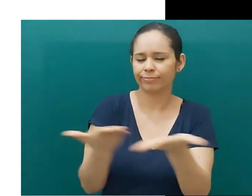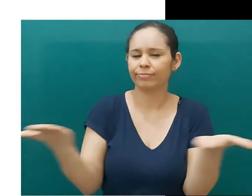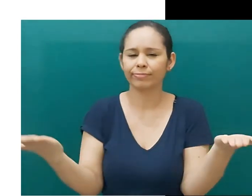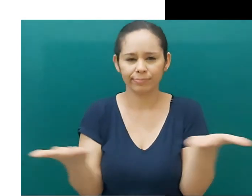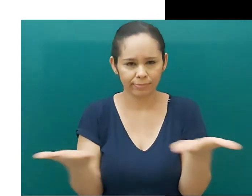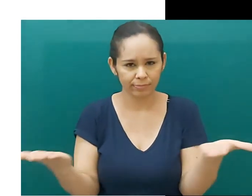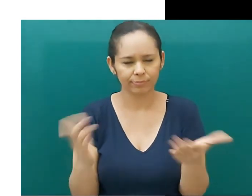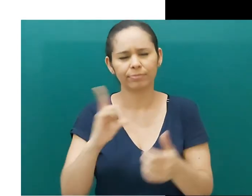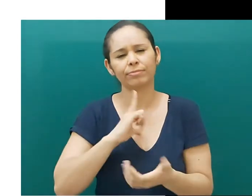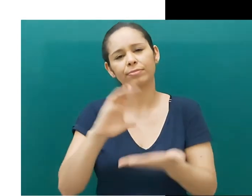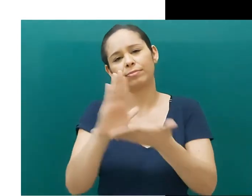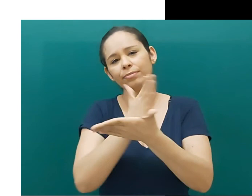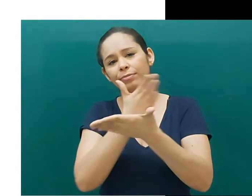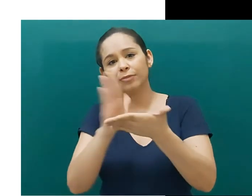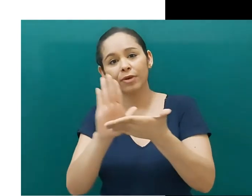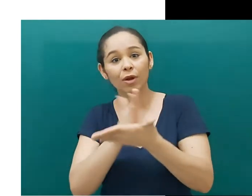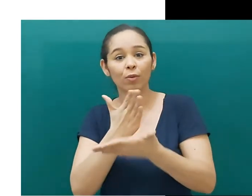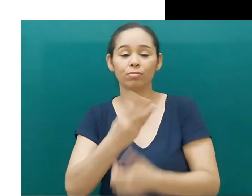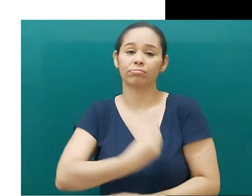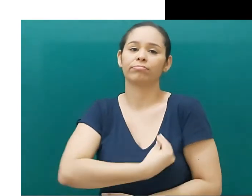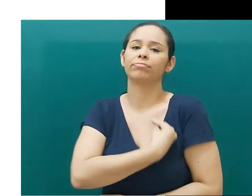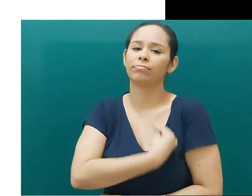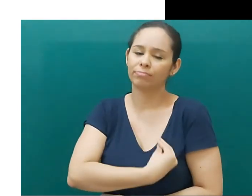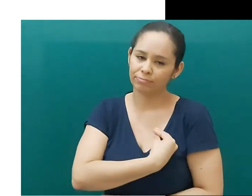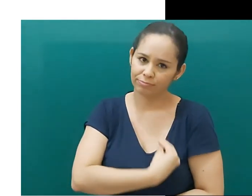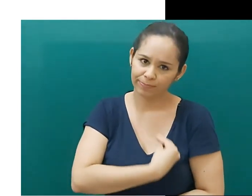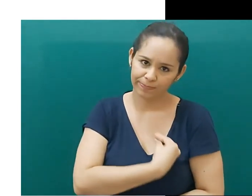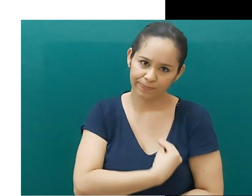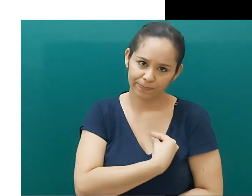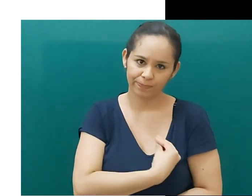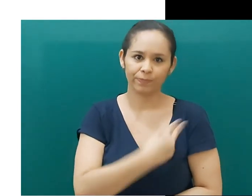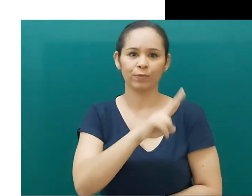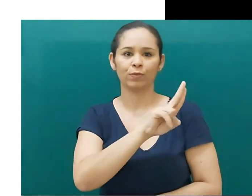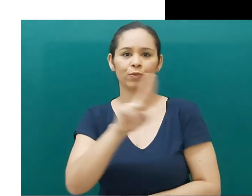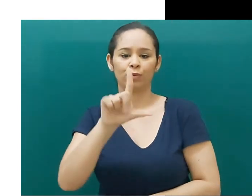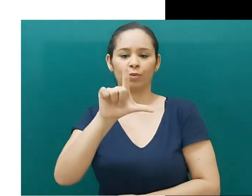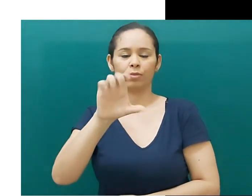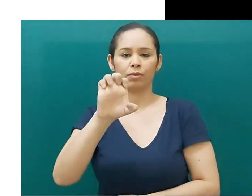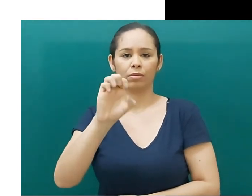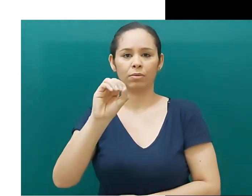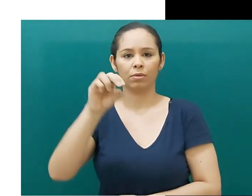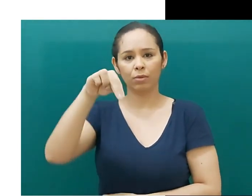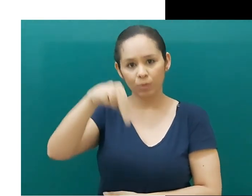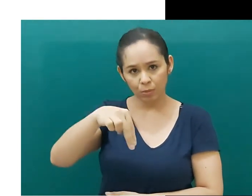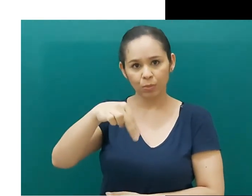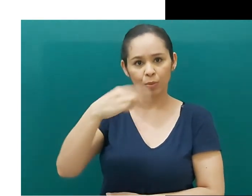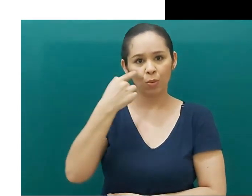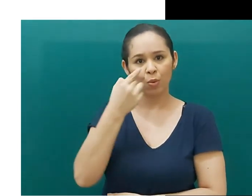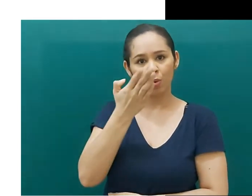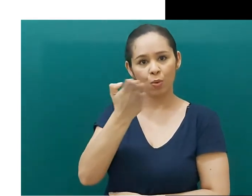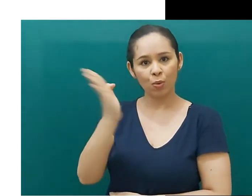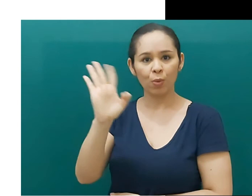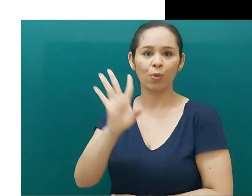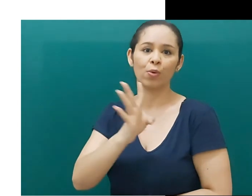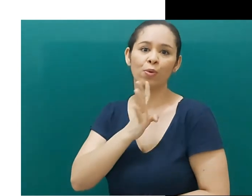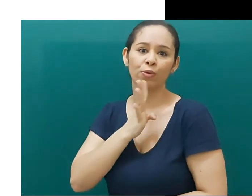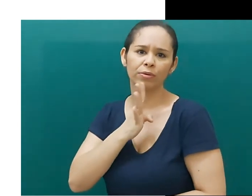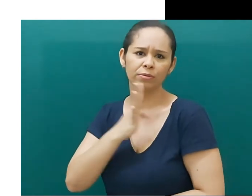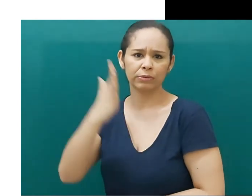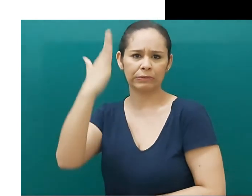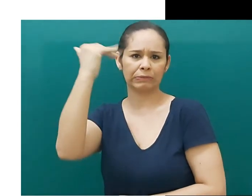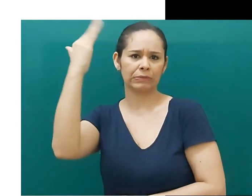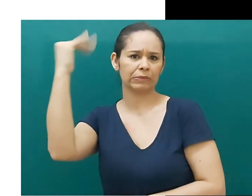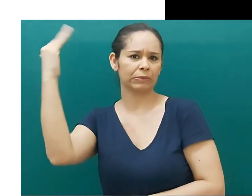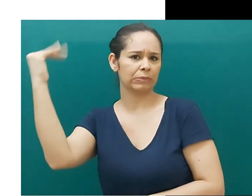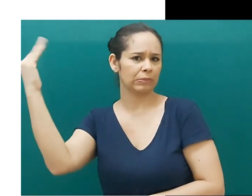ainda, alguns estão vivos. O Léon Gontran Damas, que é muito conhecido, muito estudado